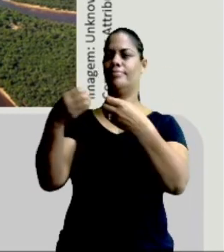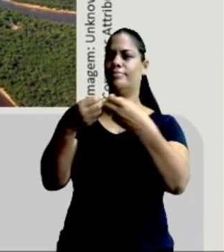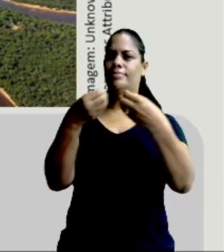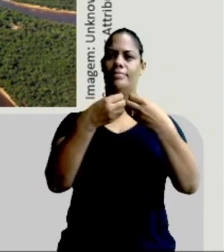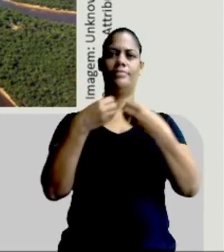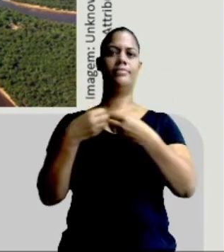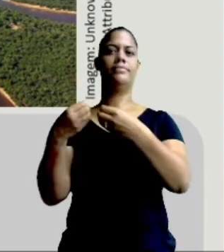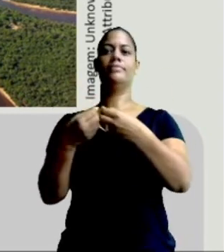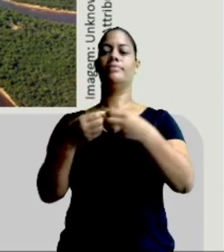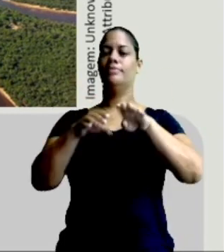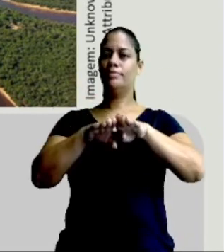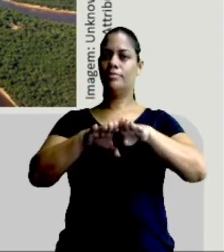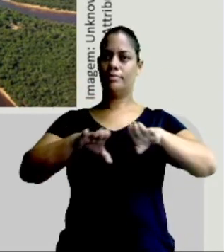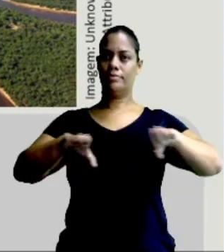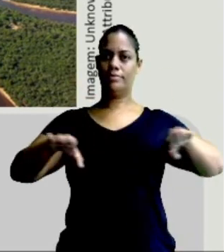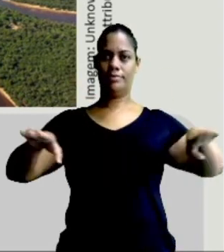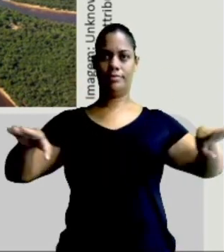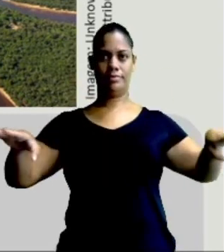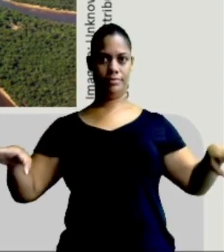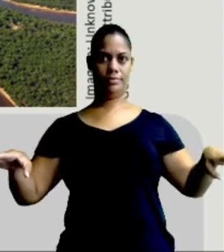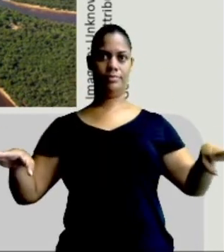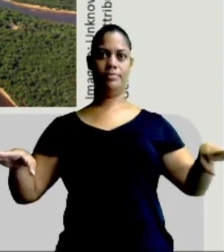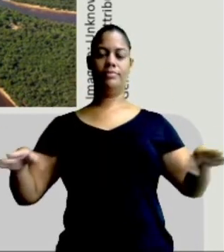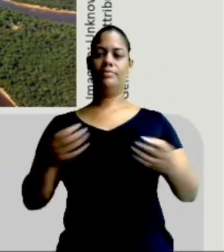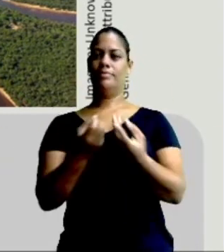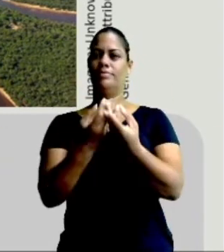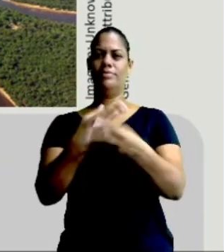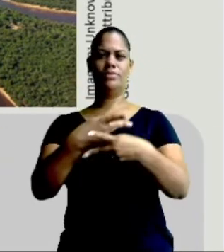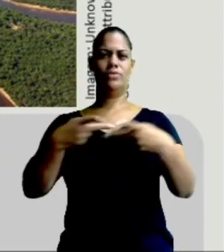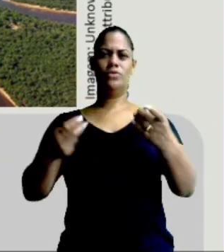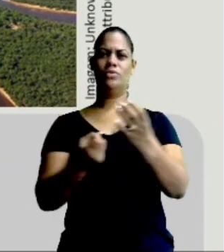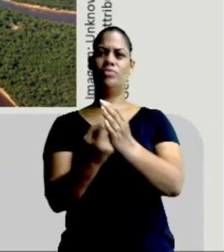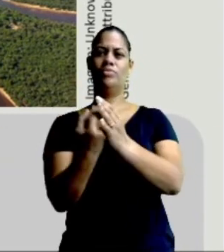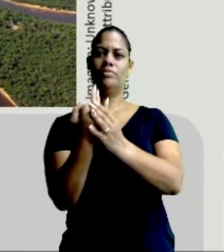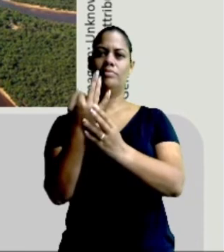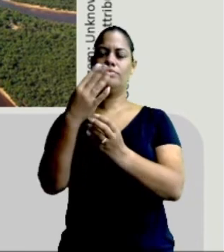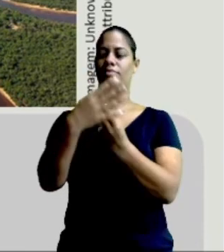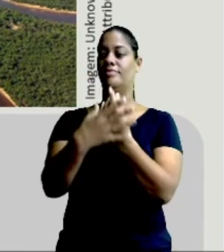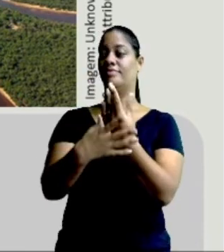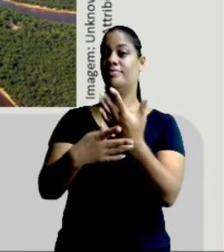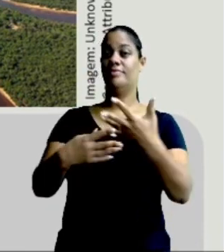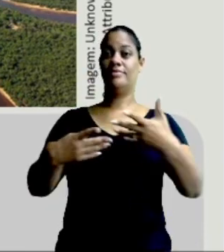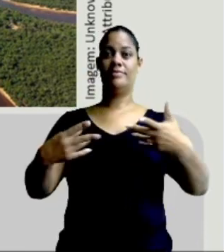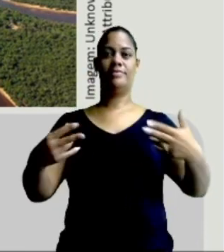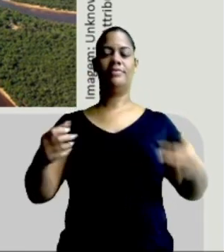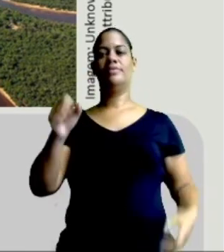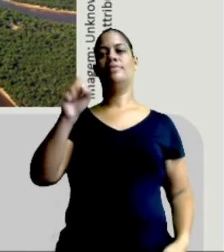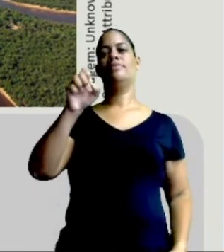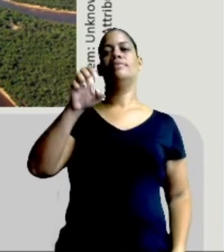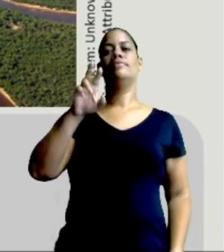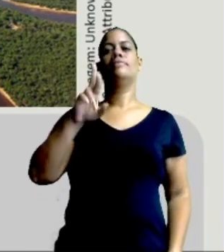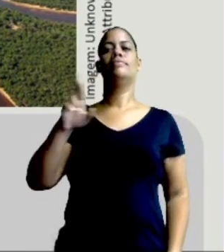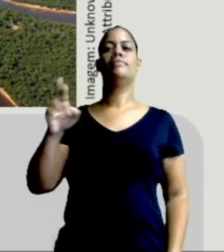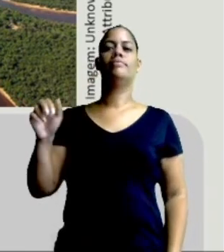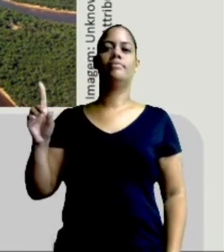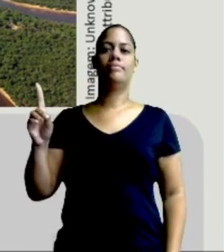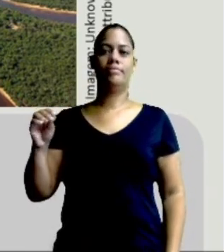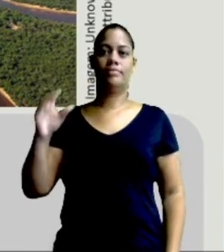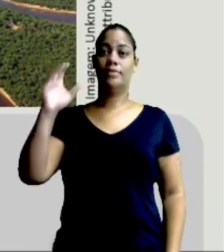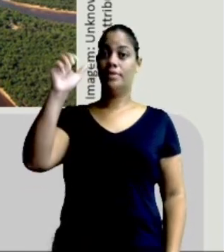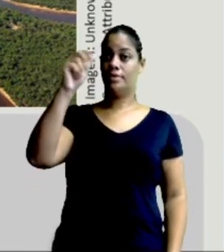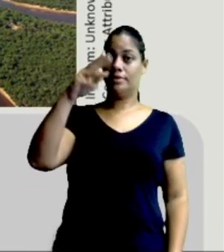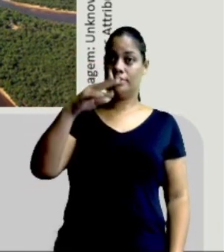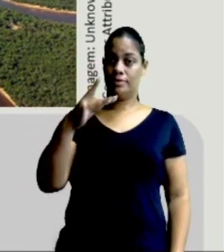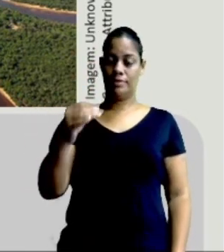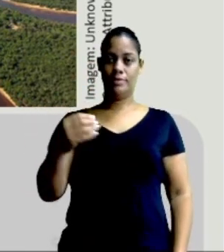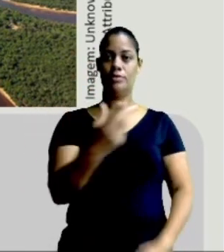uma grande planície recoberta por um mosaico de vegetação com trechos do cerrado, campo e